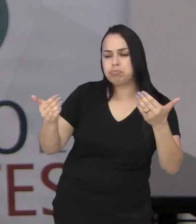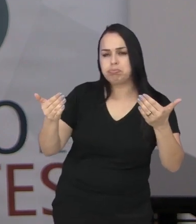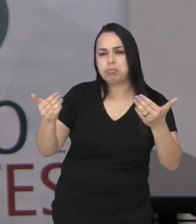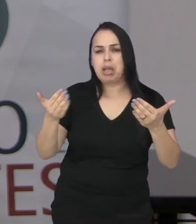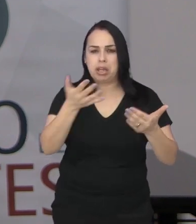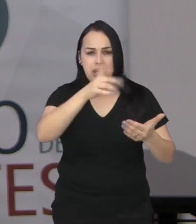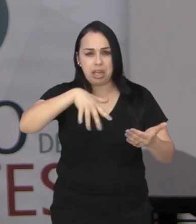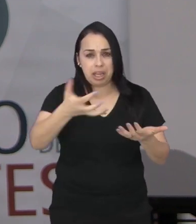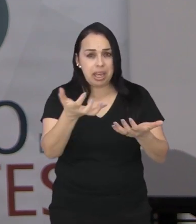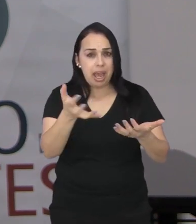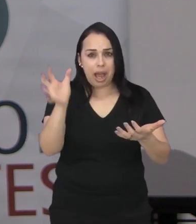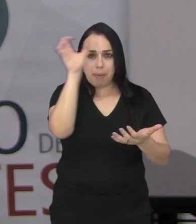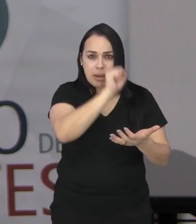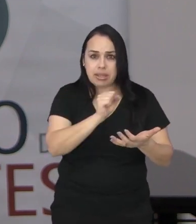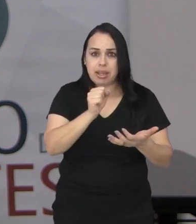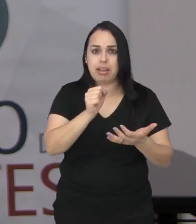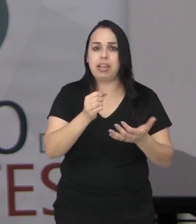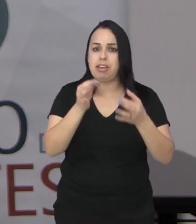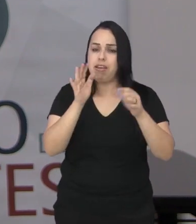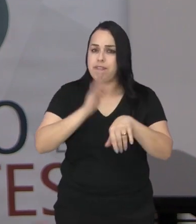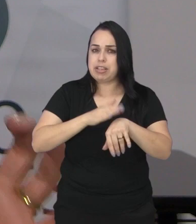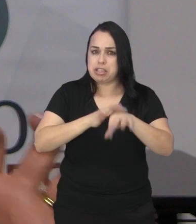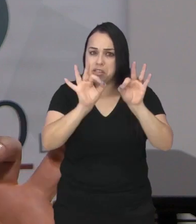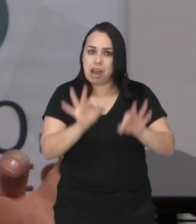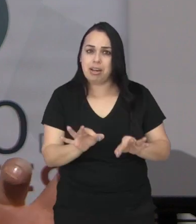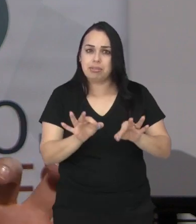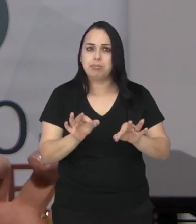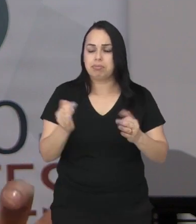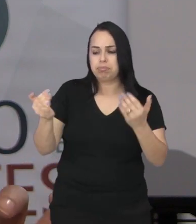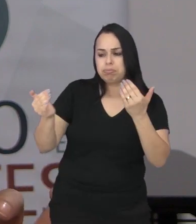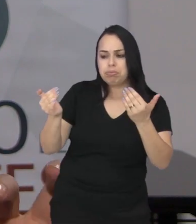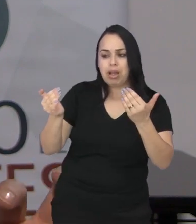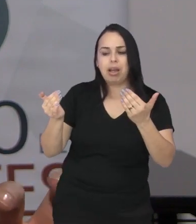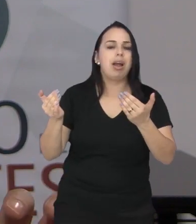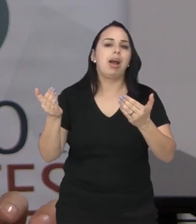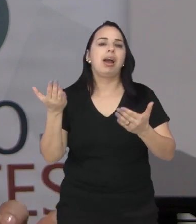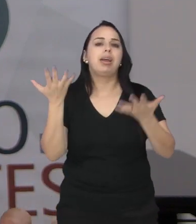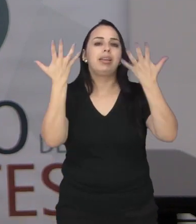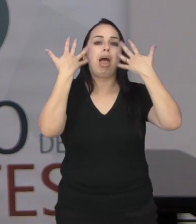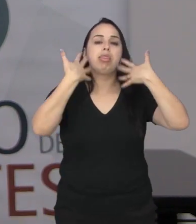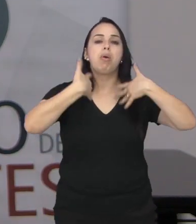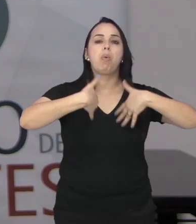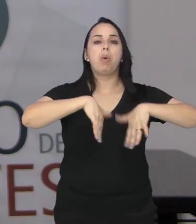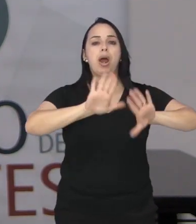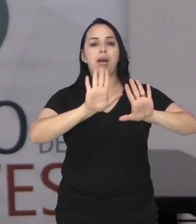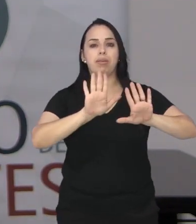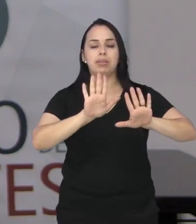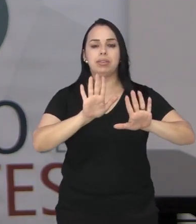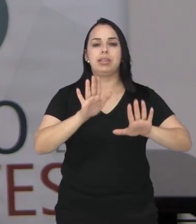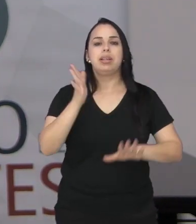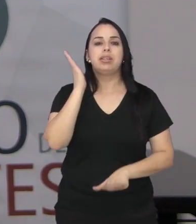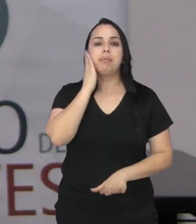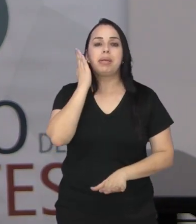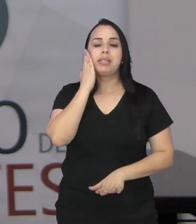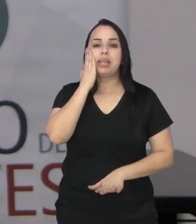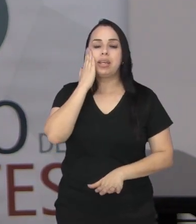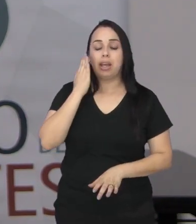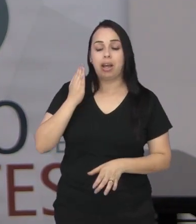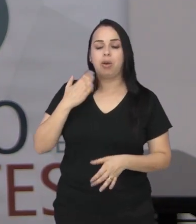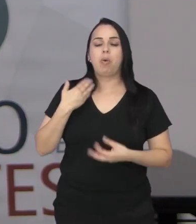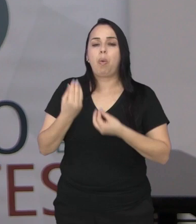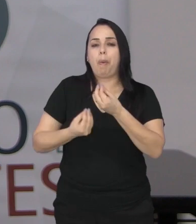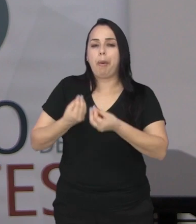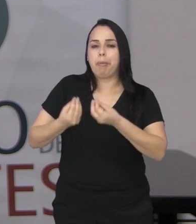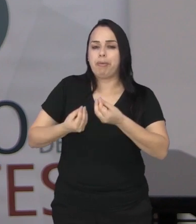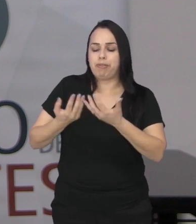para quem quer aprender, para quem quer fazer certo, melhorar. Assim o município consegue visualizar com clareza onde o município está e aonde ele quer